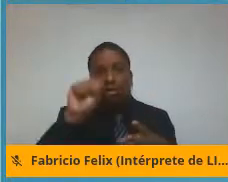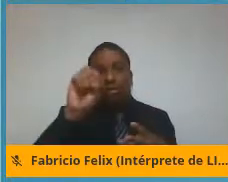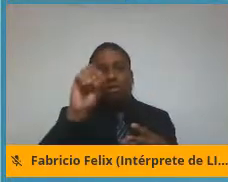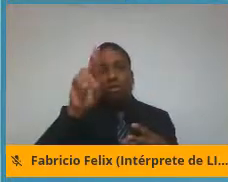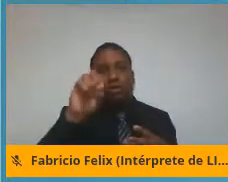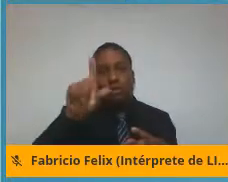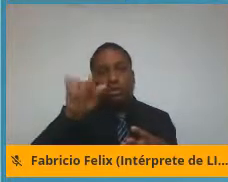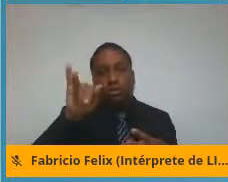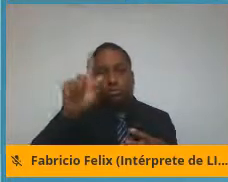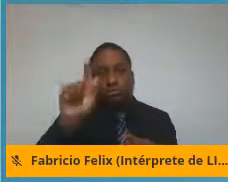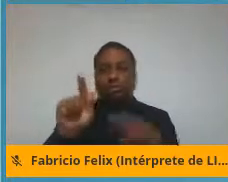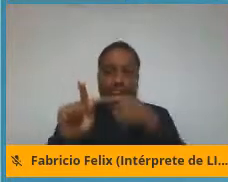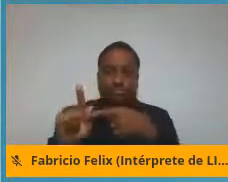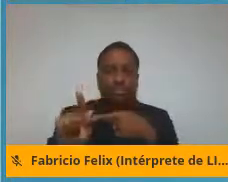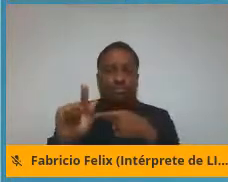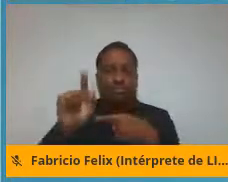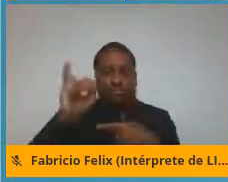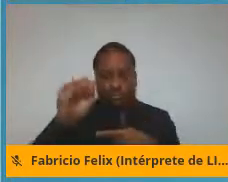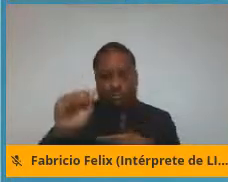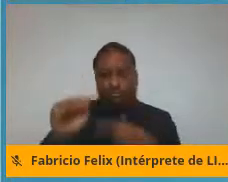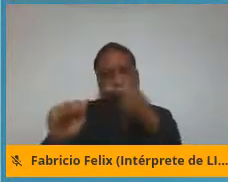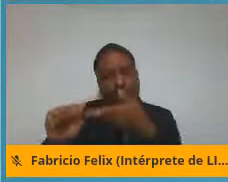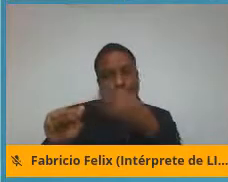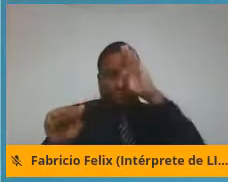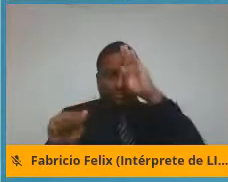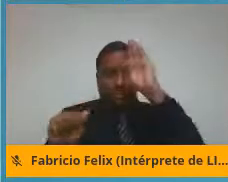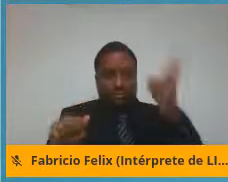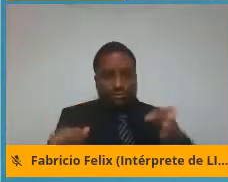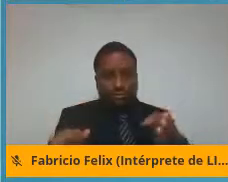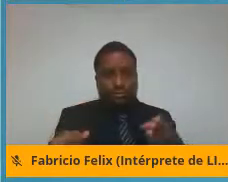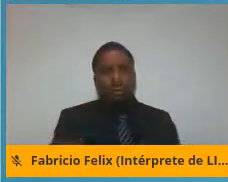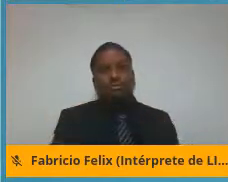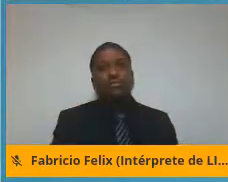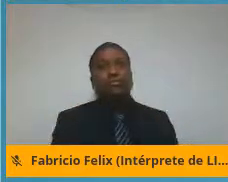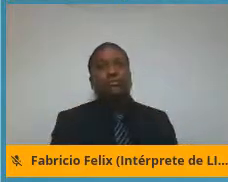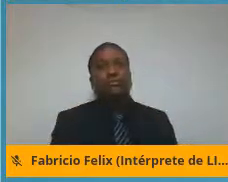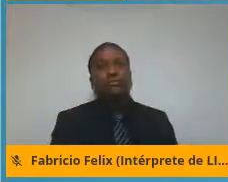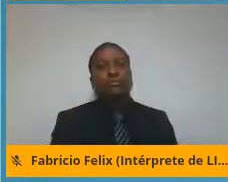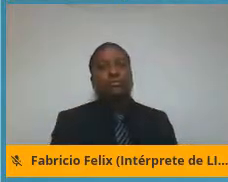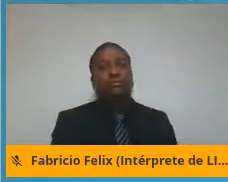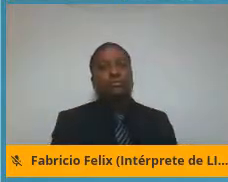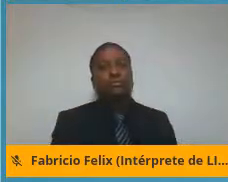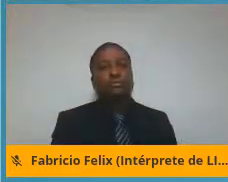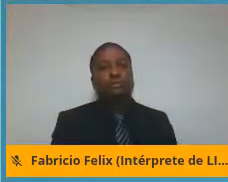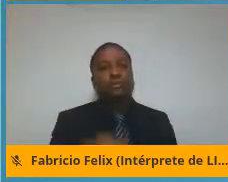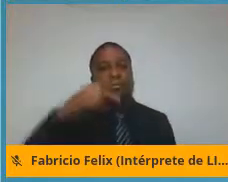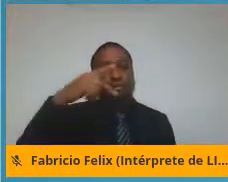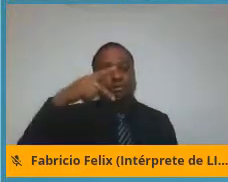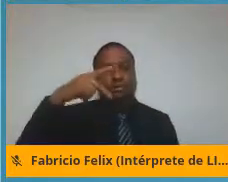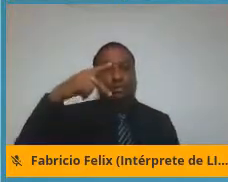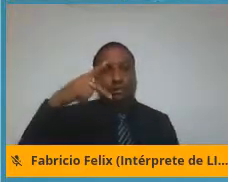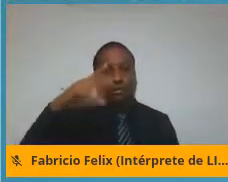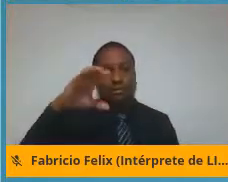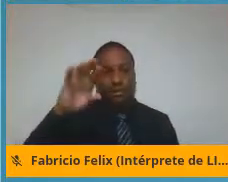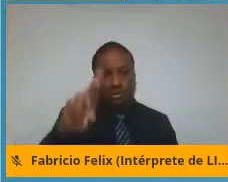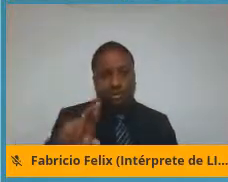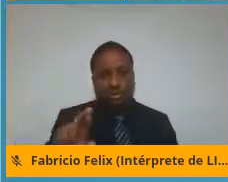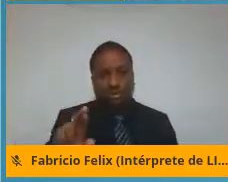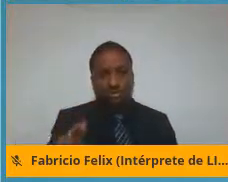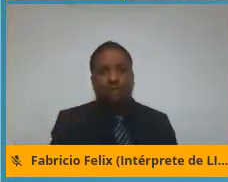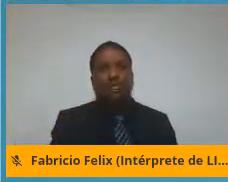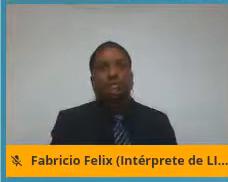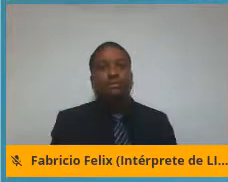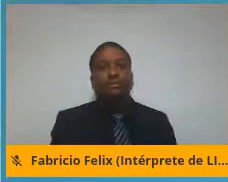procurado pelas pessoas que estão em busca de um diagnóstico adequado. A PCR, né, a reação da polimerase em